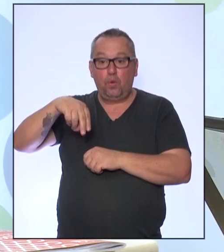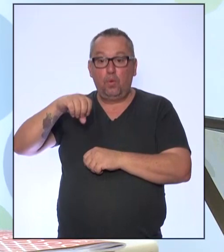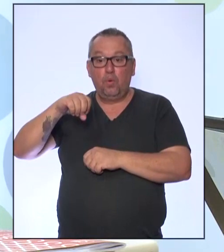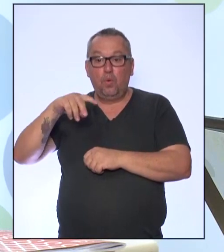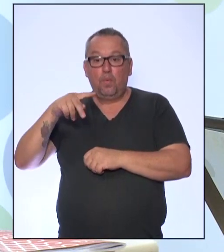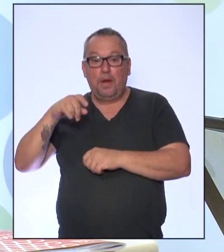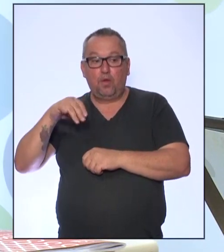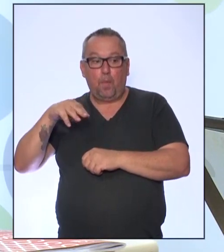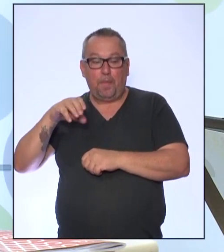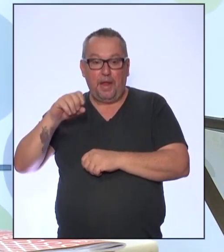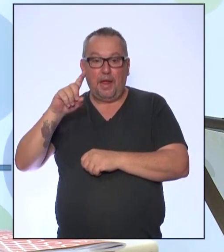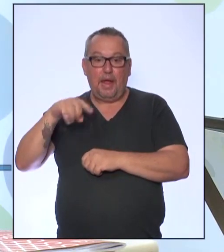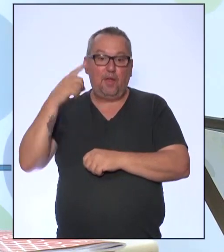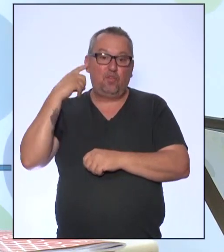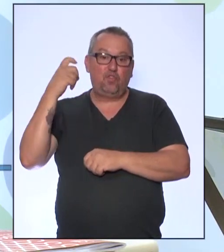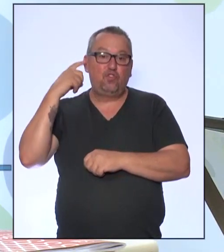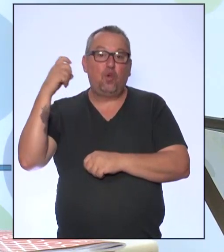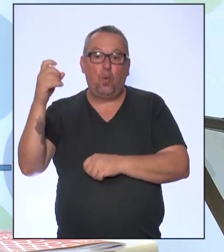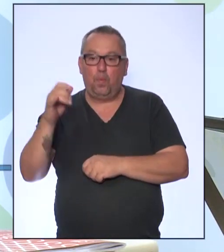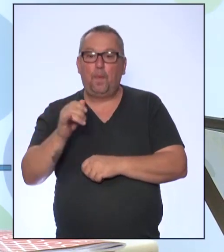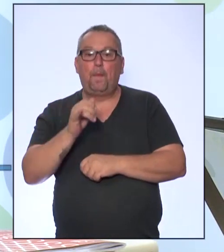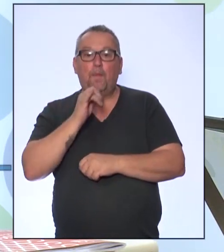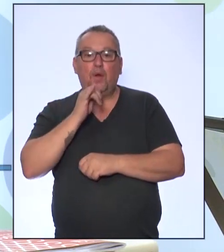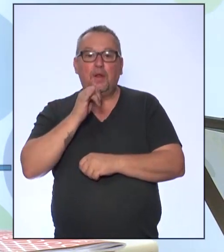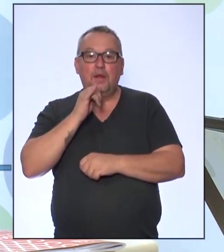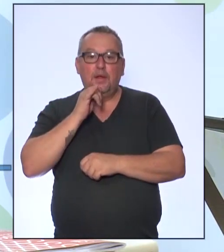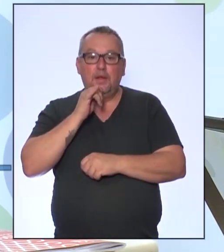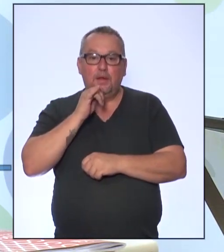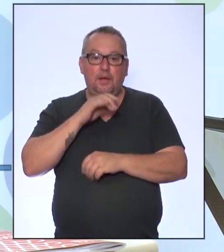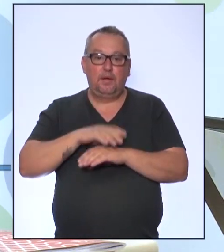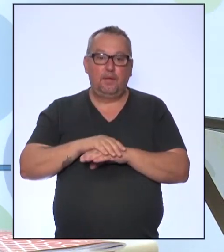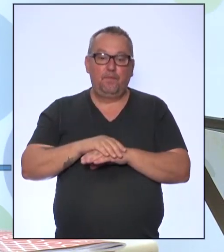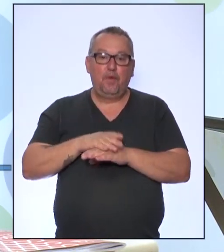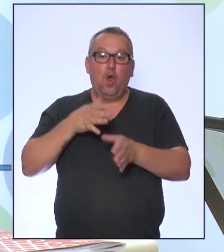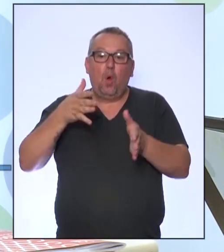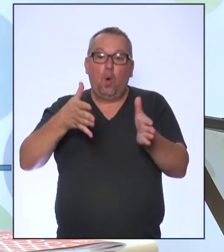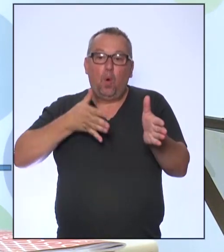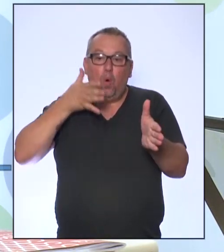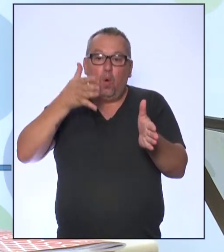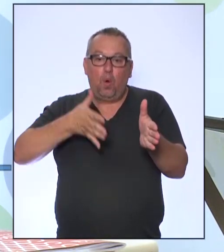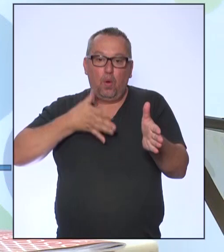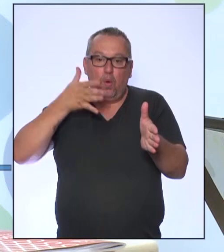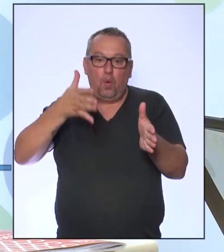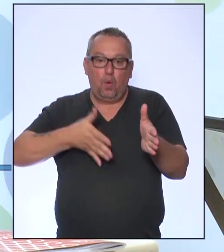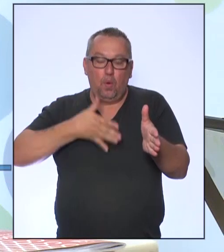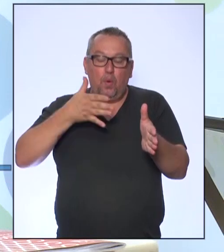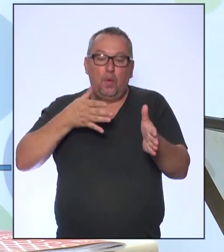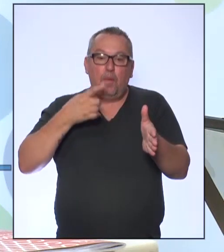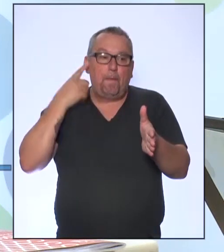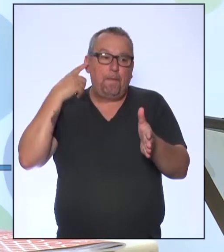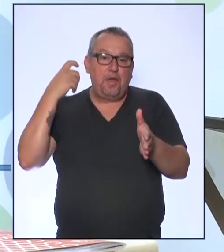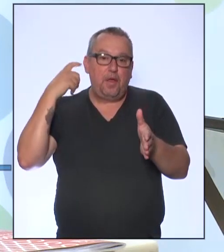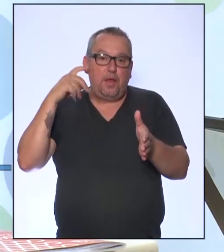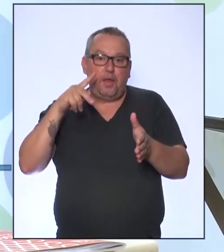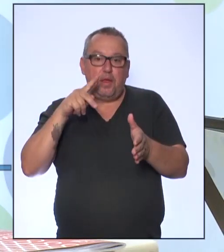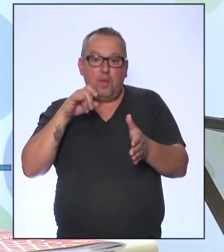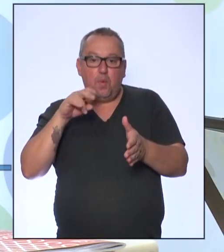de sons. Por exemplo, o piuí do trem, o tic-tac